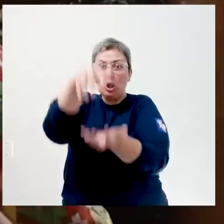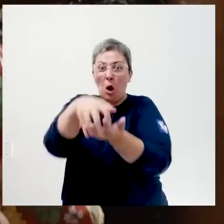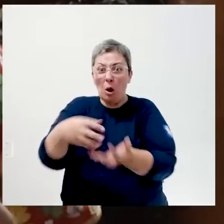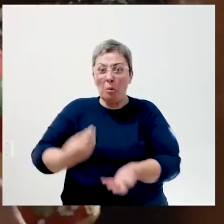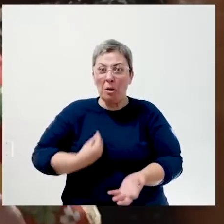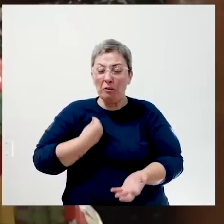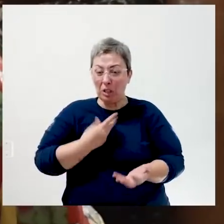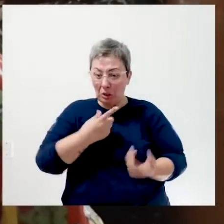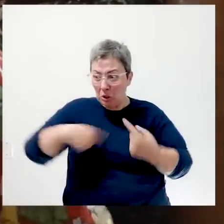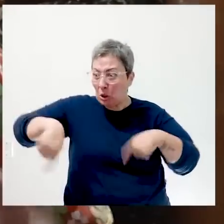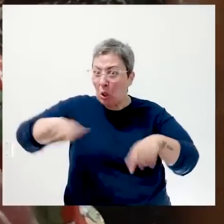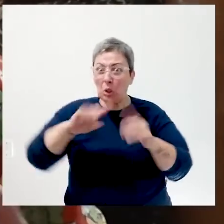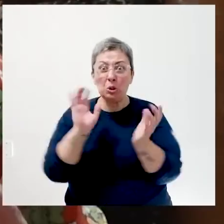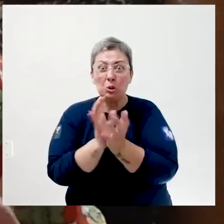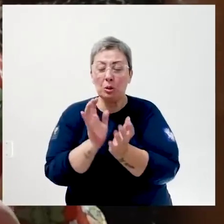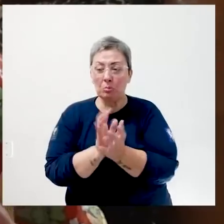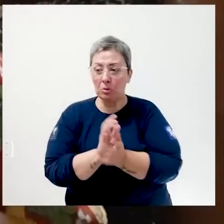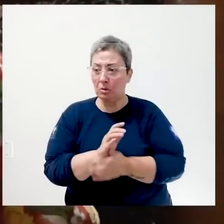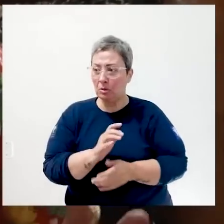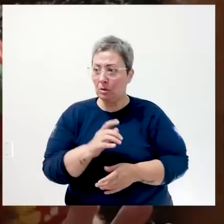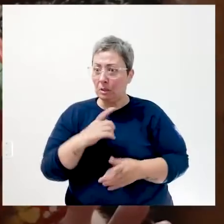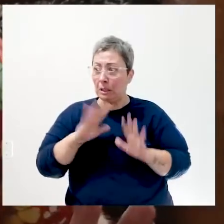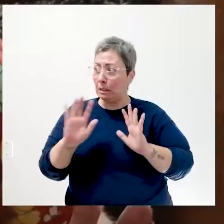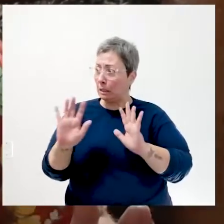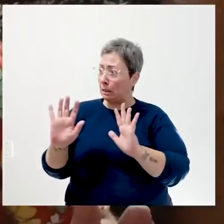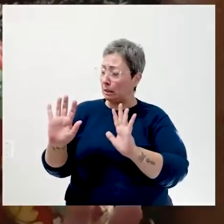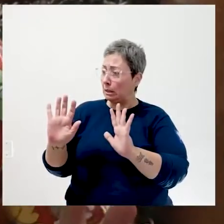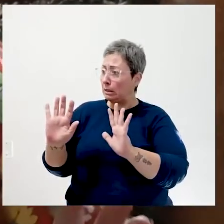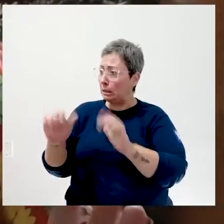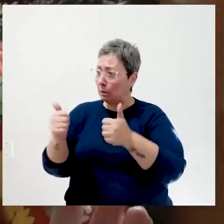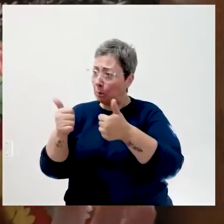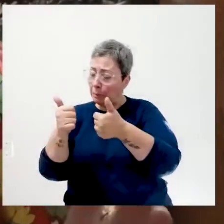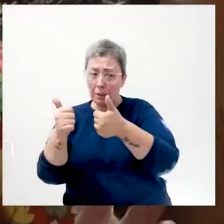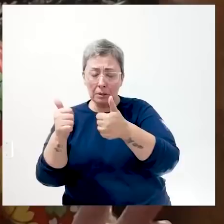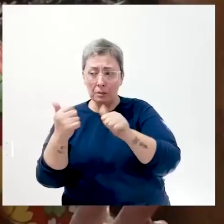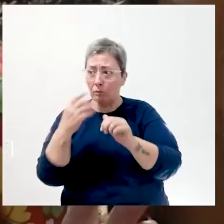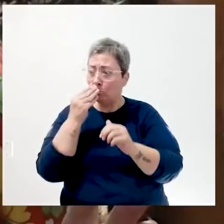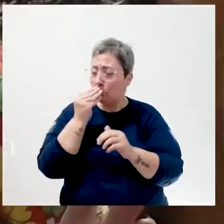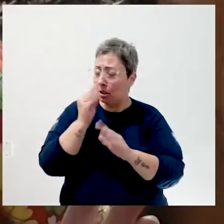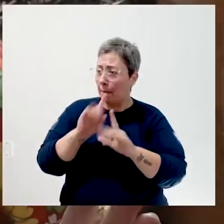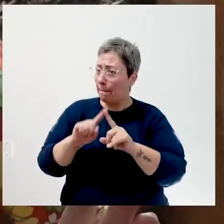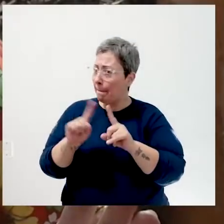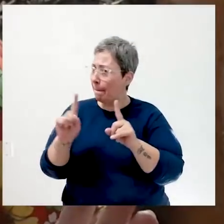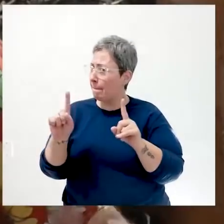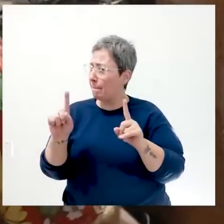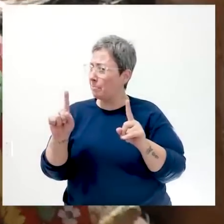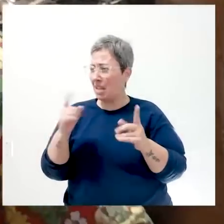tudo a gente vivo, homem. Fica quieto. Tá bom, eu vou ficar quieto, mas...